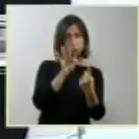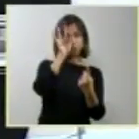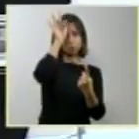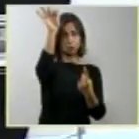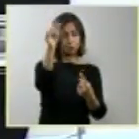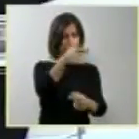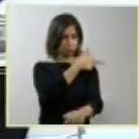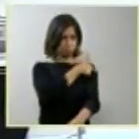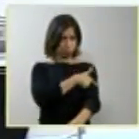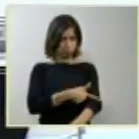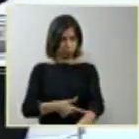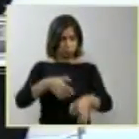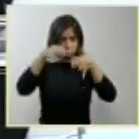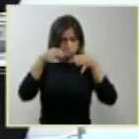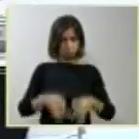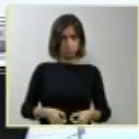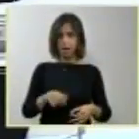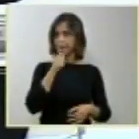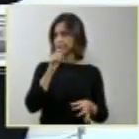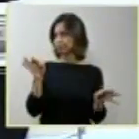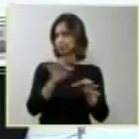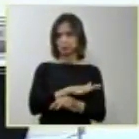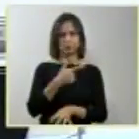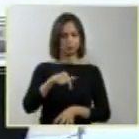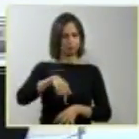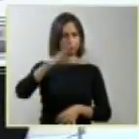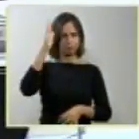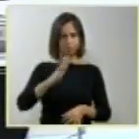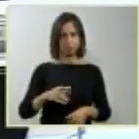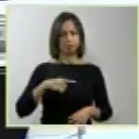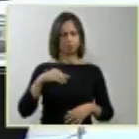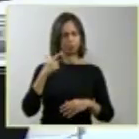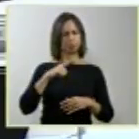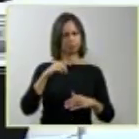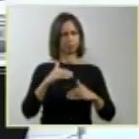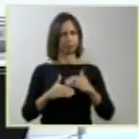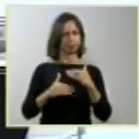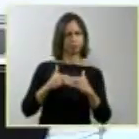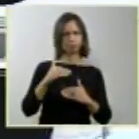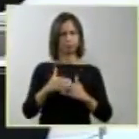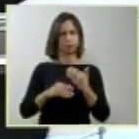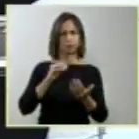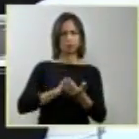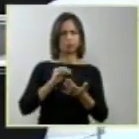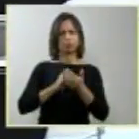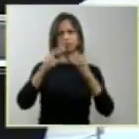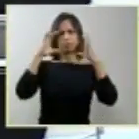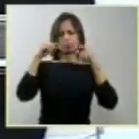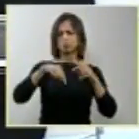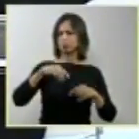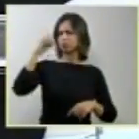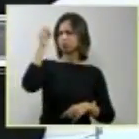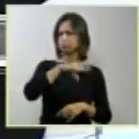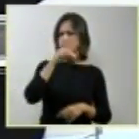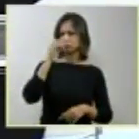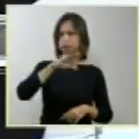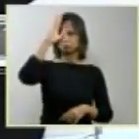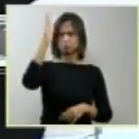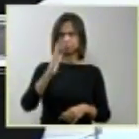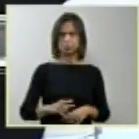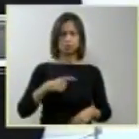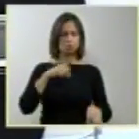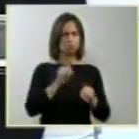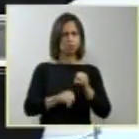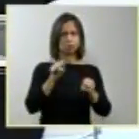sociedade ainda não é, nós estamos caminhando, nós estamos nos aperfeiçoando, amadurecendo para isso. Que tem muita barbárie. O país que mais mata no mundo ainda é o